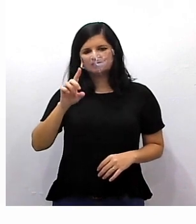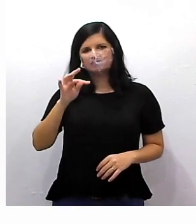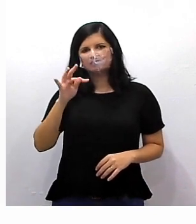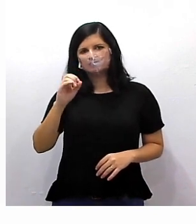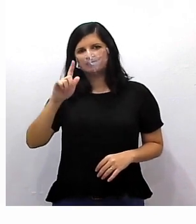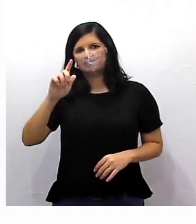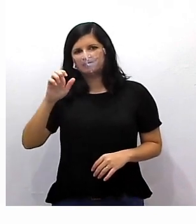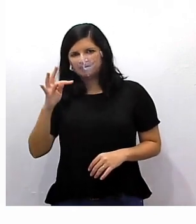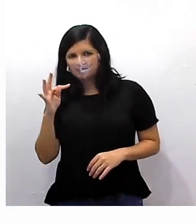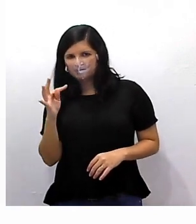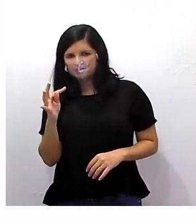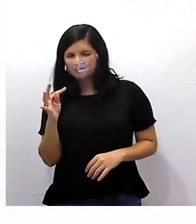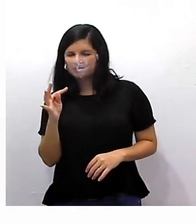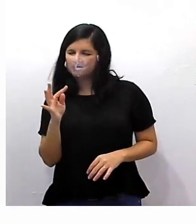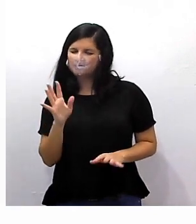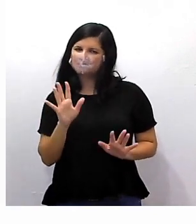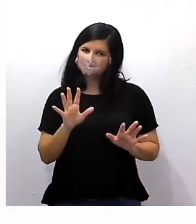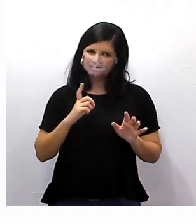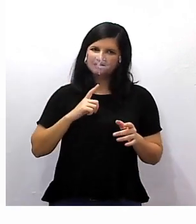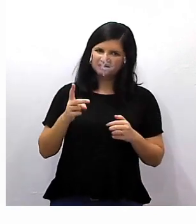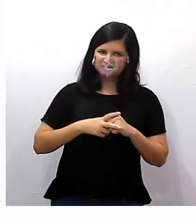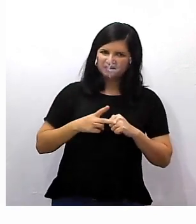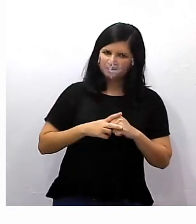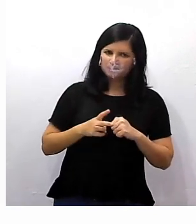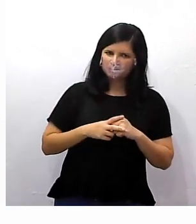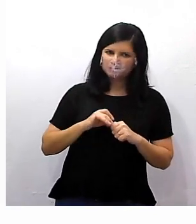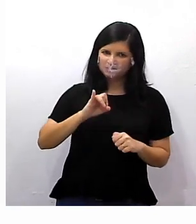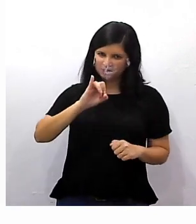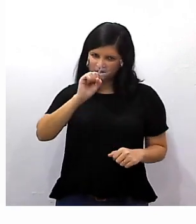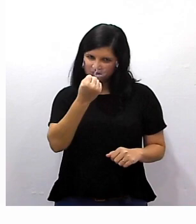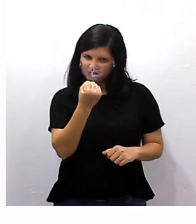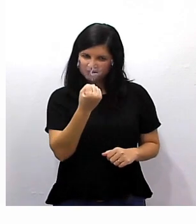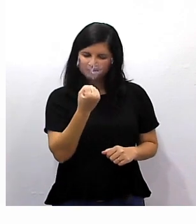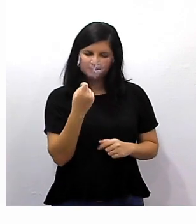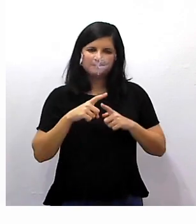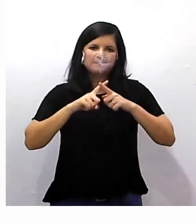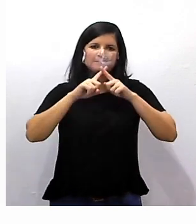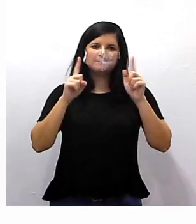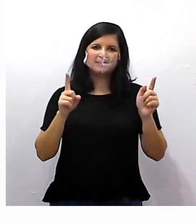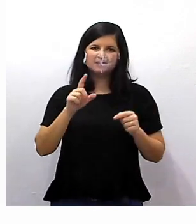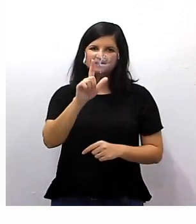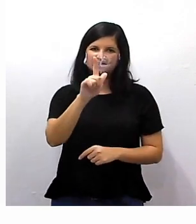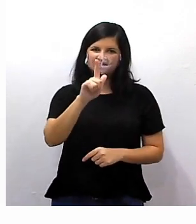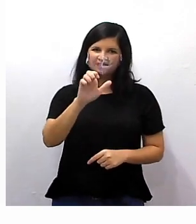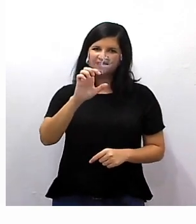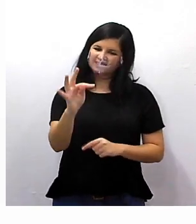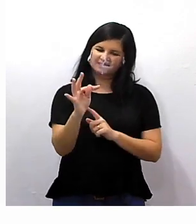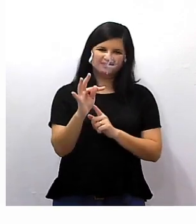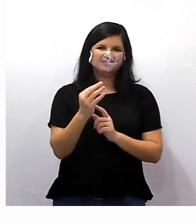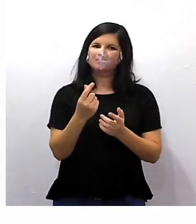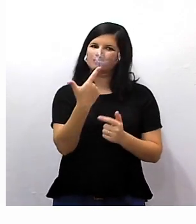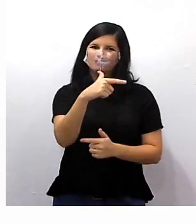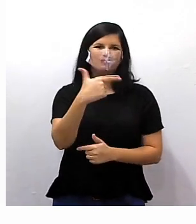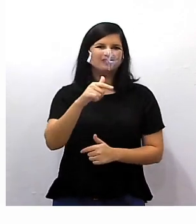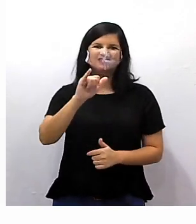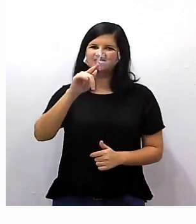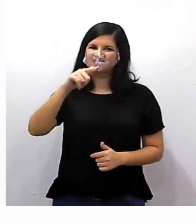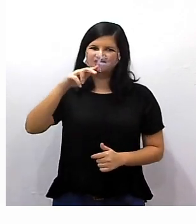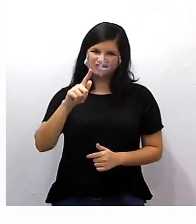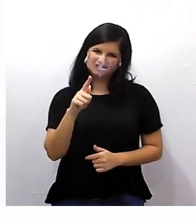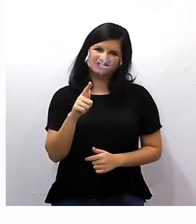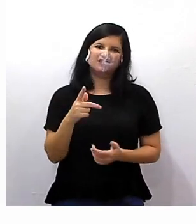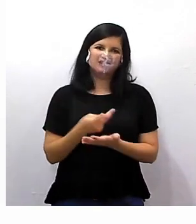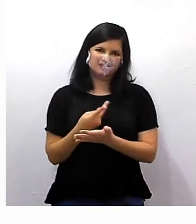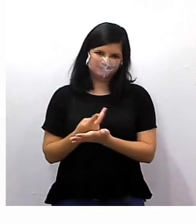up late in the morning. A gente tem a presença do verbo to be, do is, só que o get, que é o verbo principal, ele não terminou em gerúndio, ing.